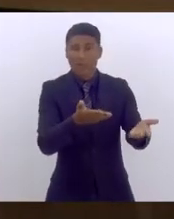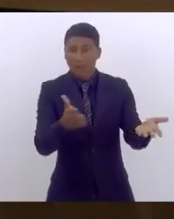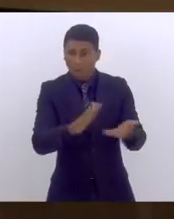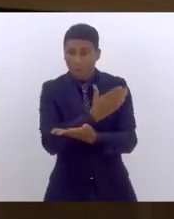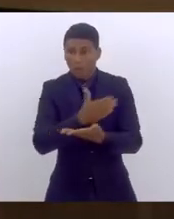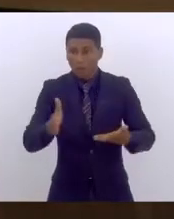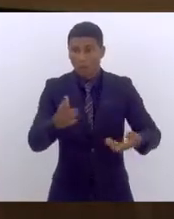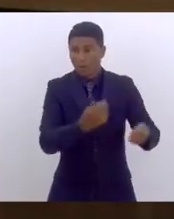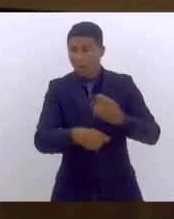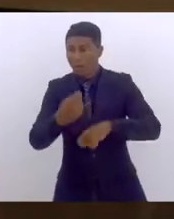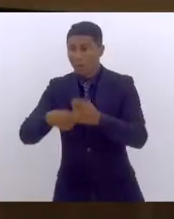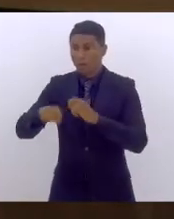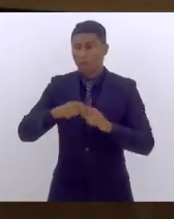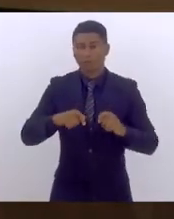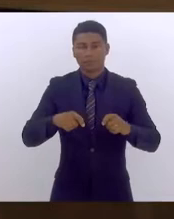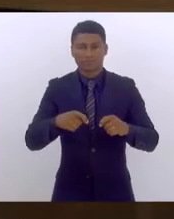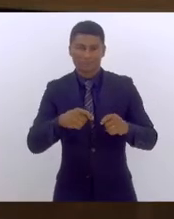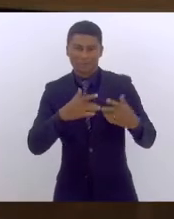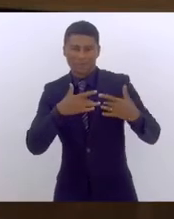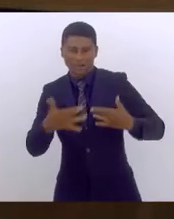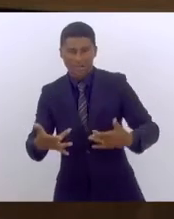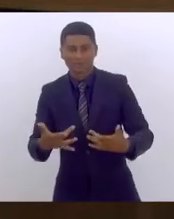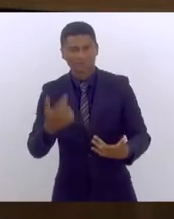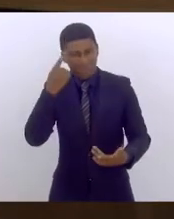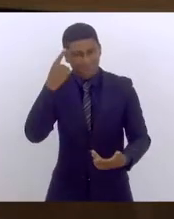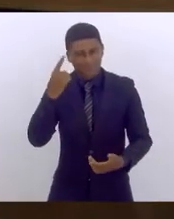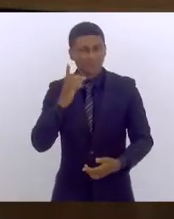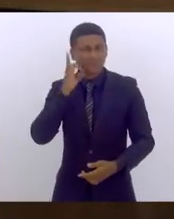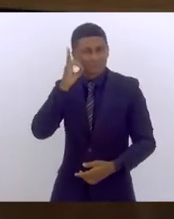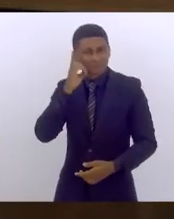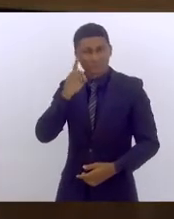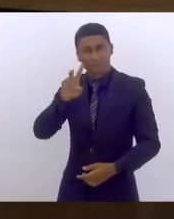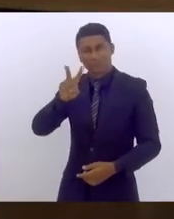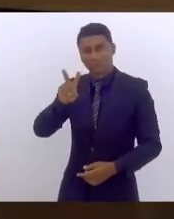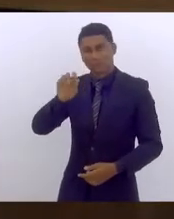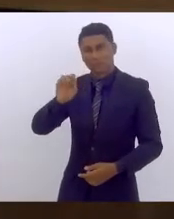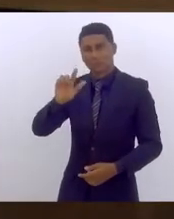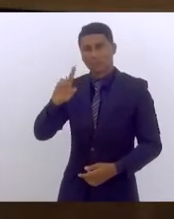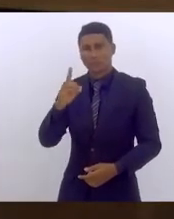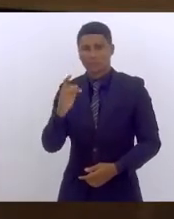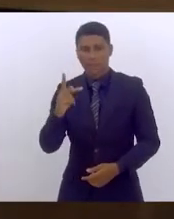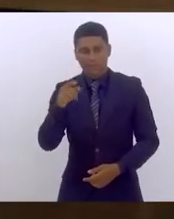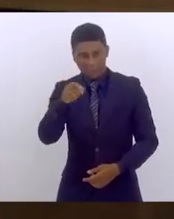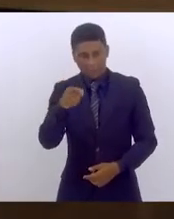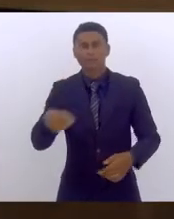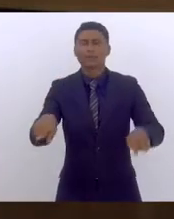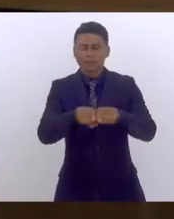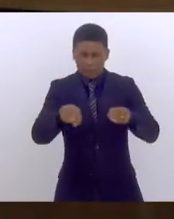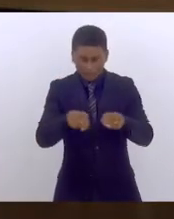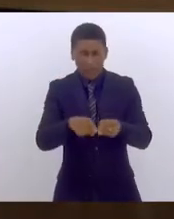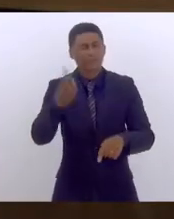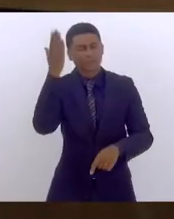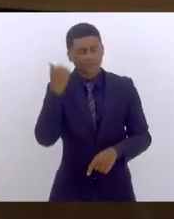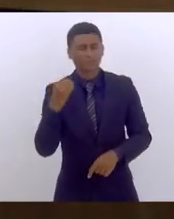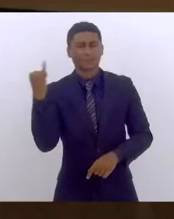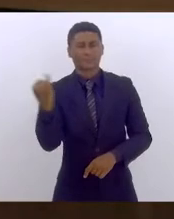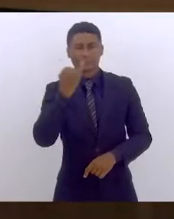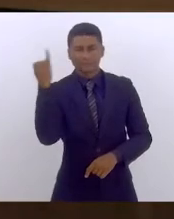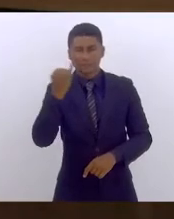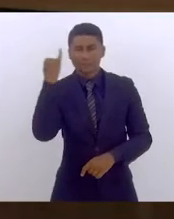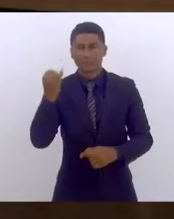bem dito aqui pelo deputado Valdec Carneiro, também um militante, um entendedor da necessidade do